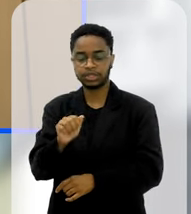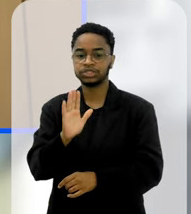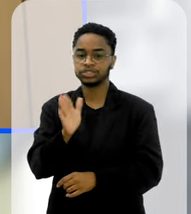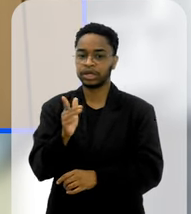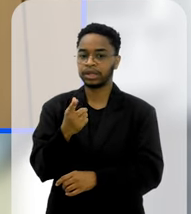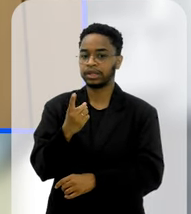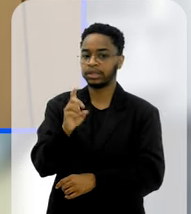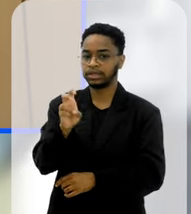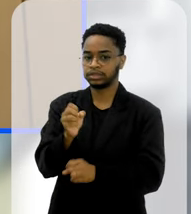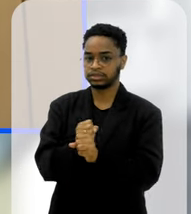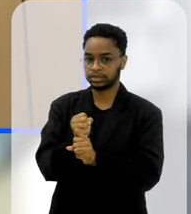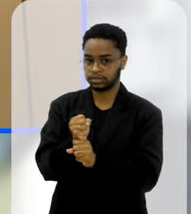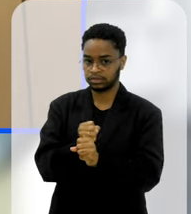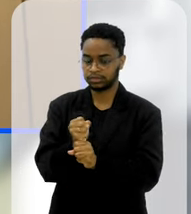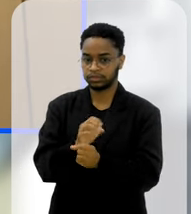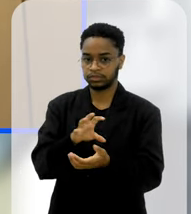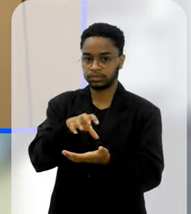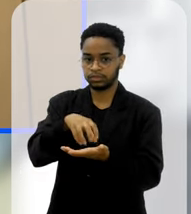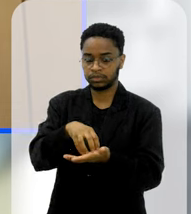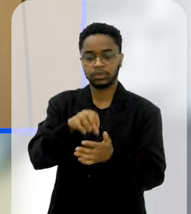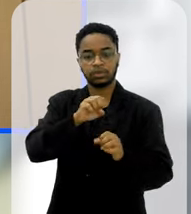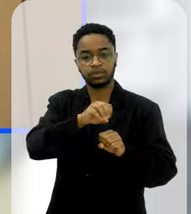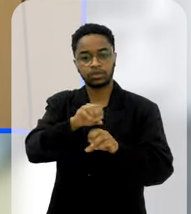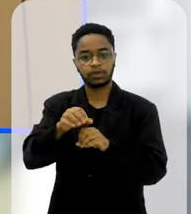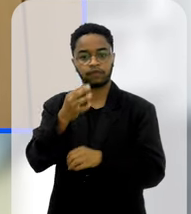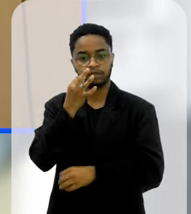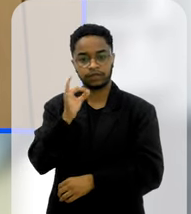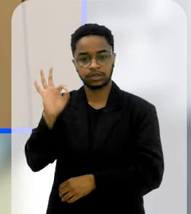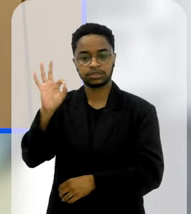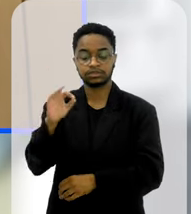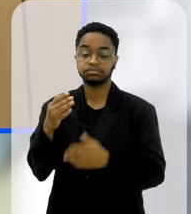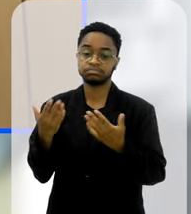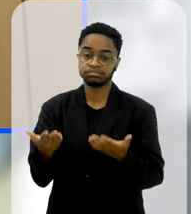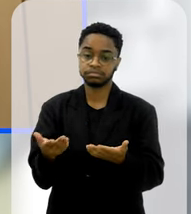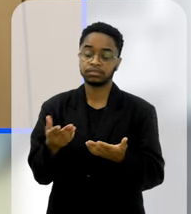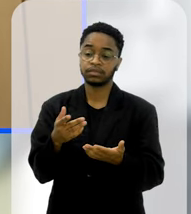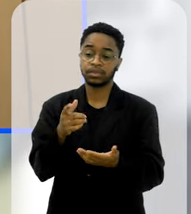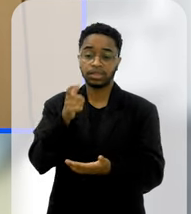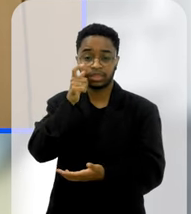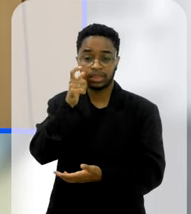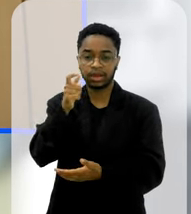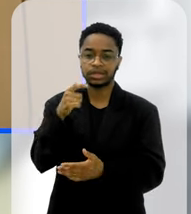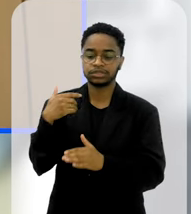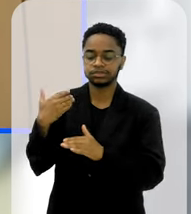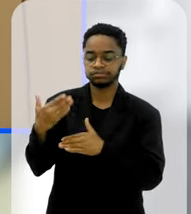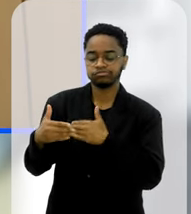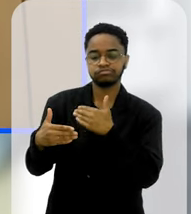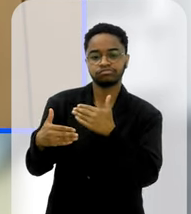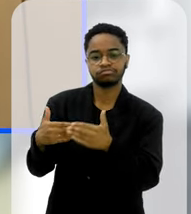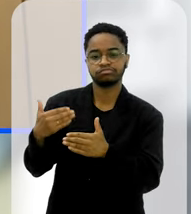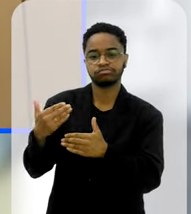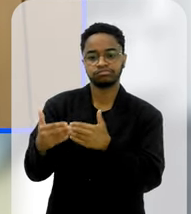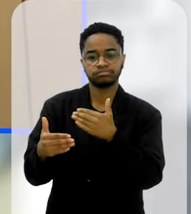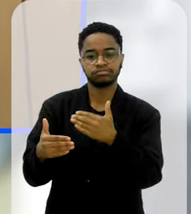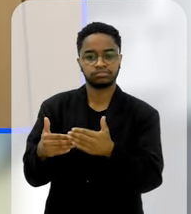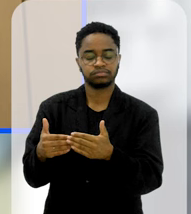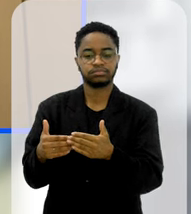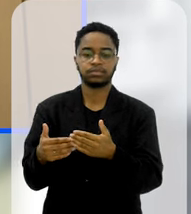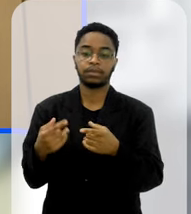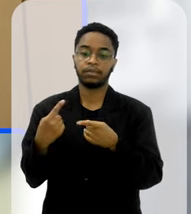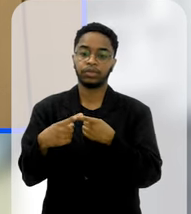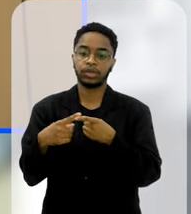Ilma há 15 anos, né, a Oficina de Canção Francesa. E eu pude. O interesse foi